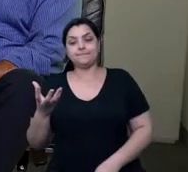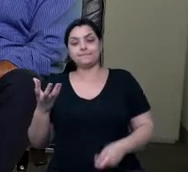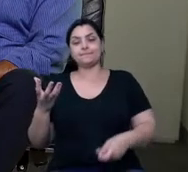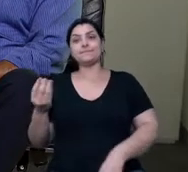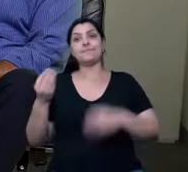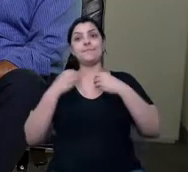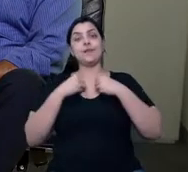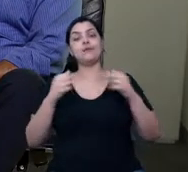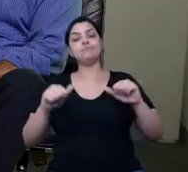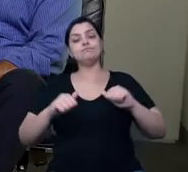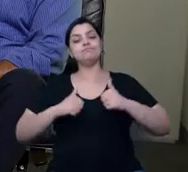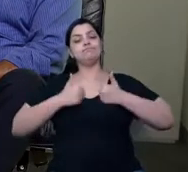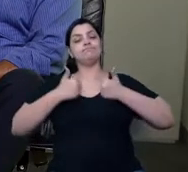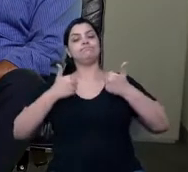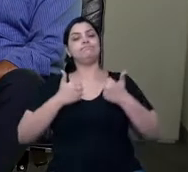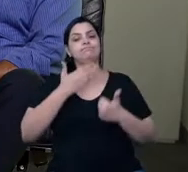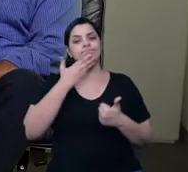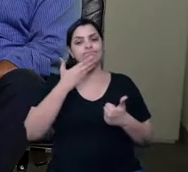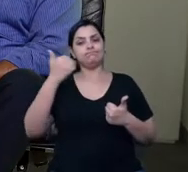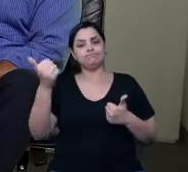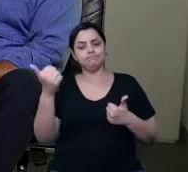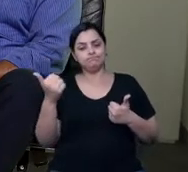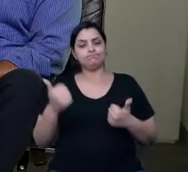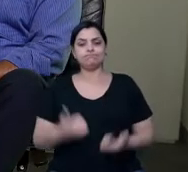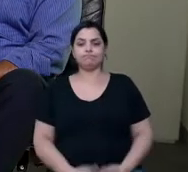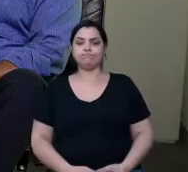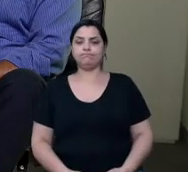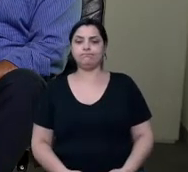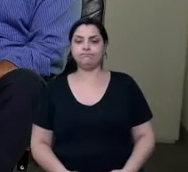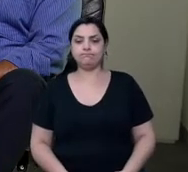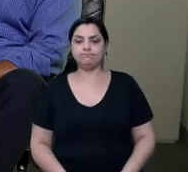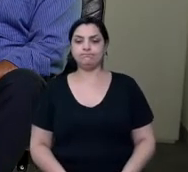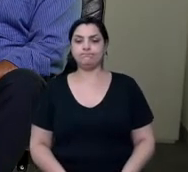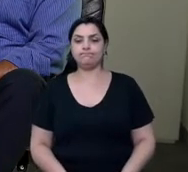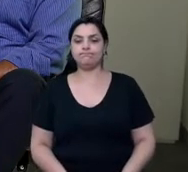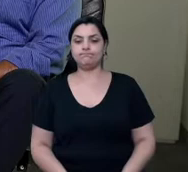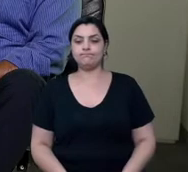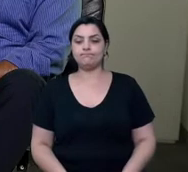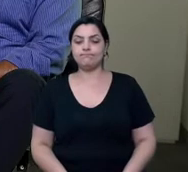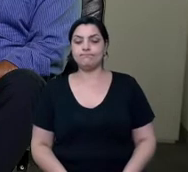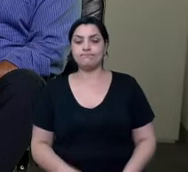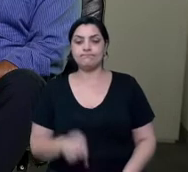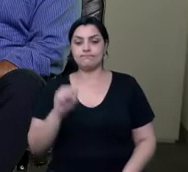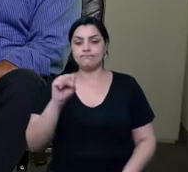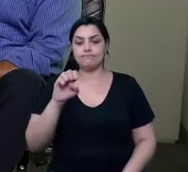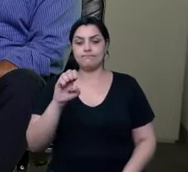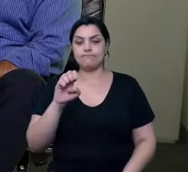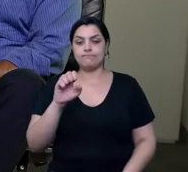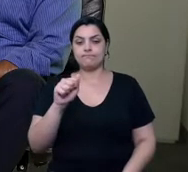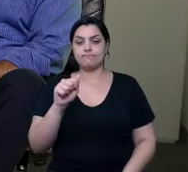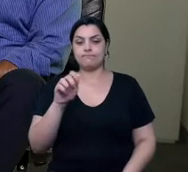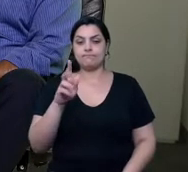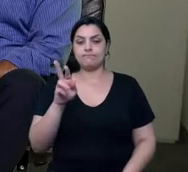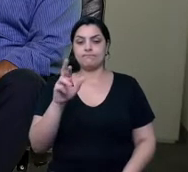faz melhor em todos os sentidos. Verdade. Seabra é a sua terra natal. Qual a influência